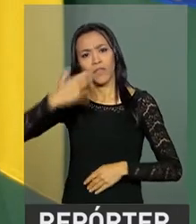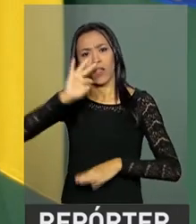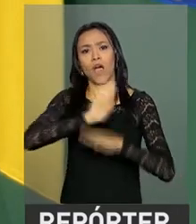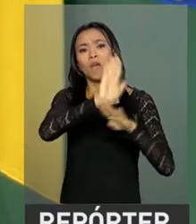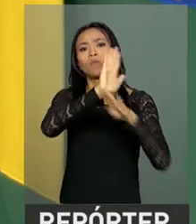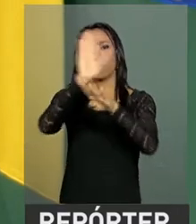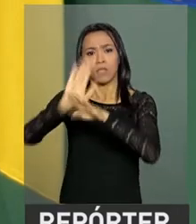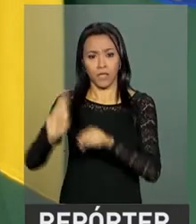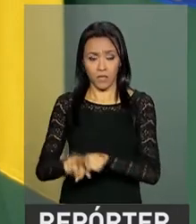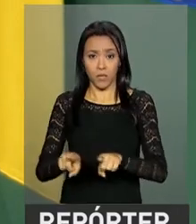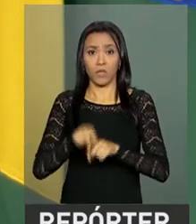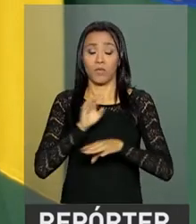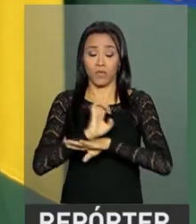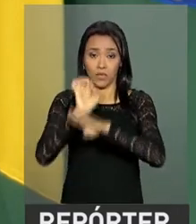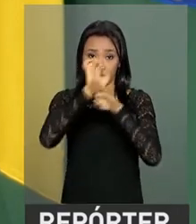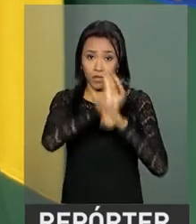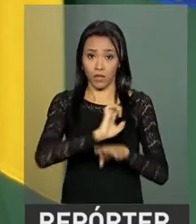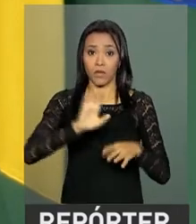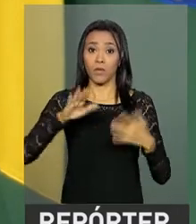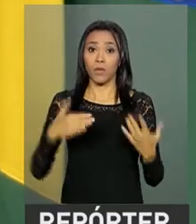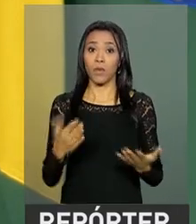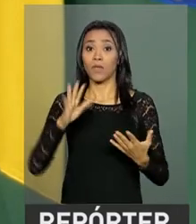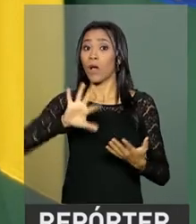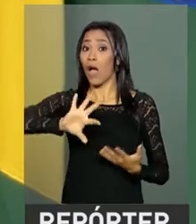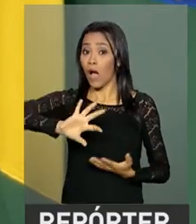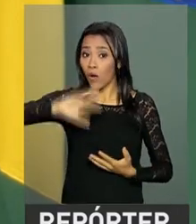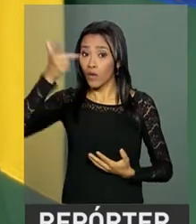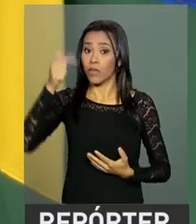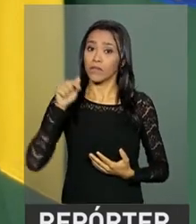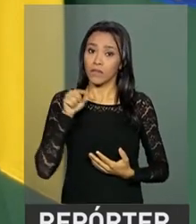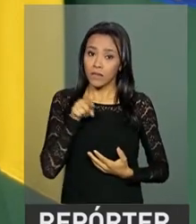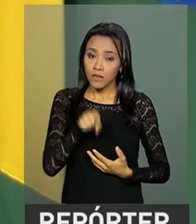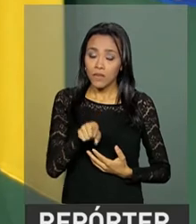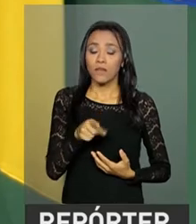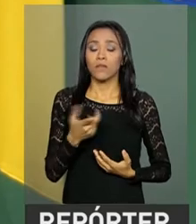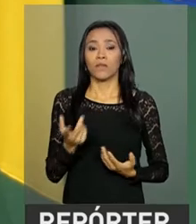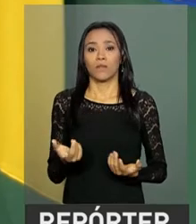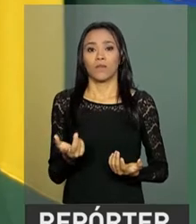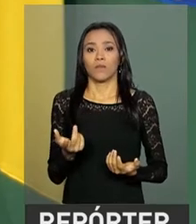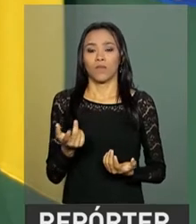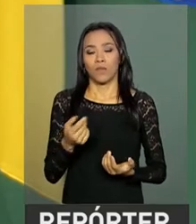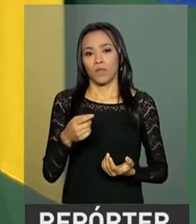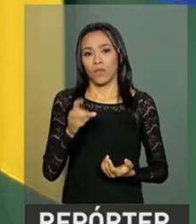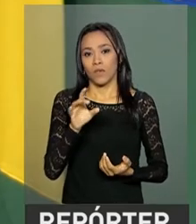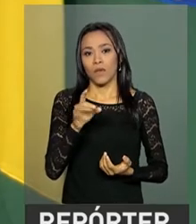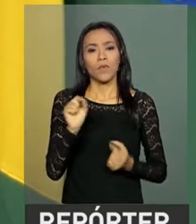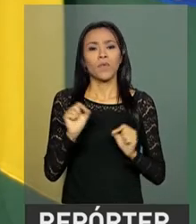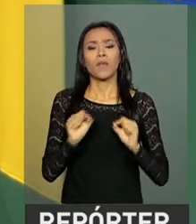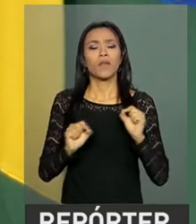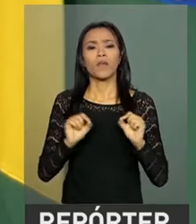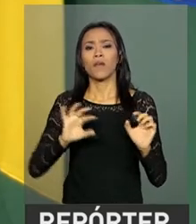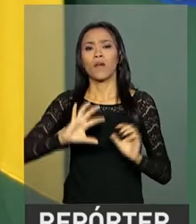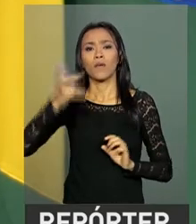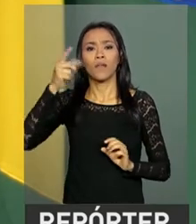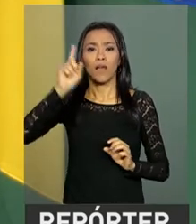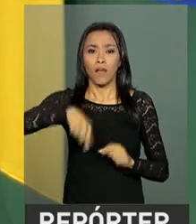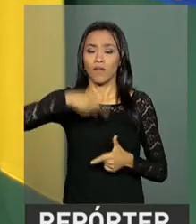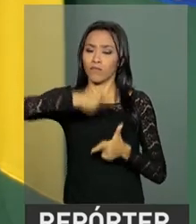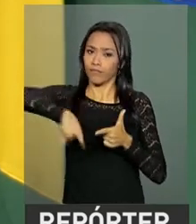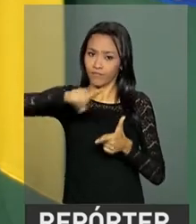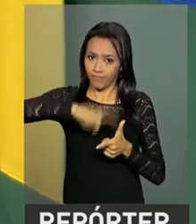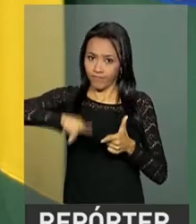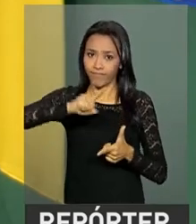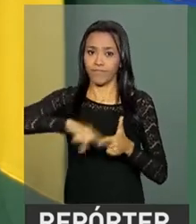membros da federação e quando há este ultrapassa as fronteiras jurídicas do estado o que pode ocorrer é um problema